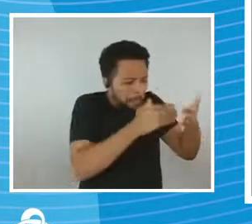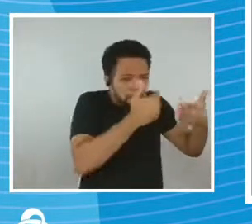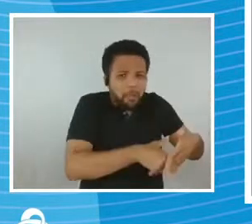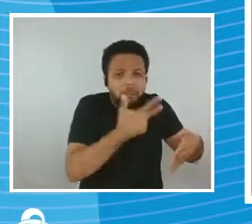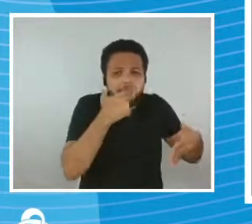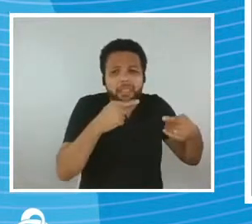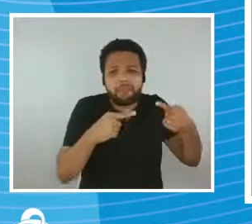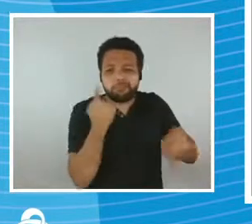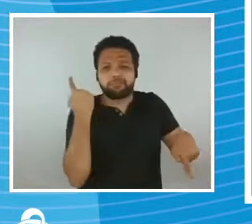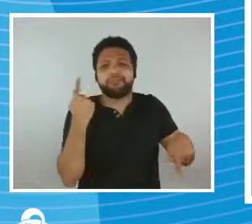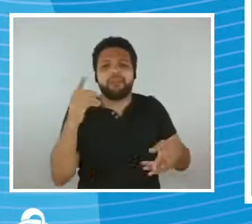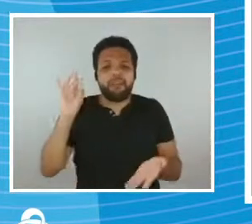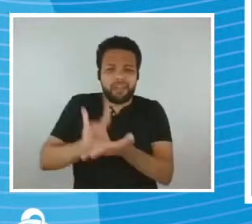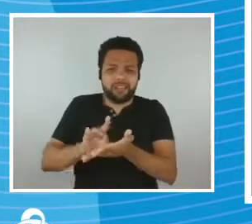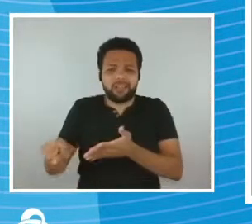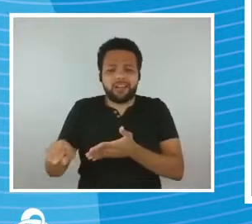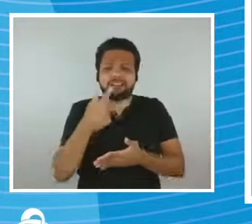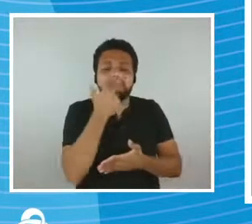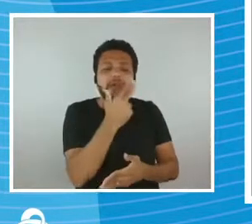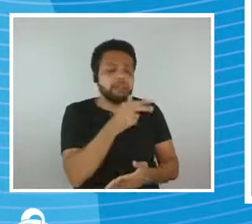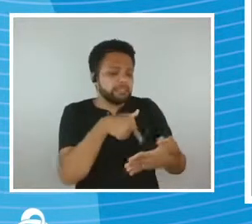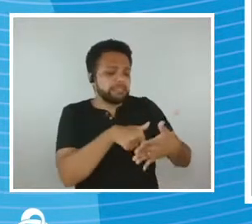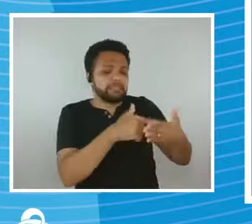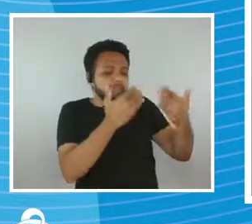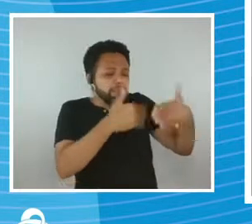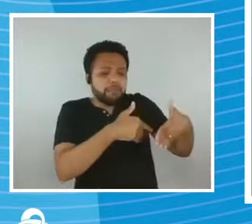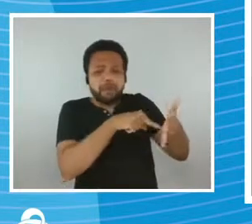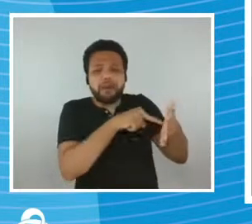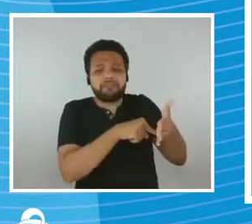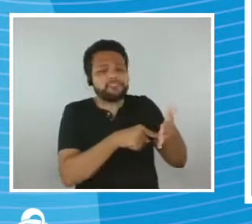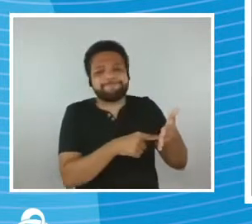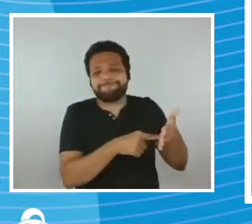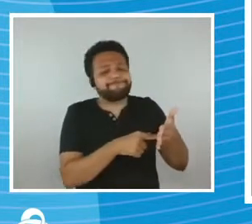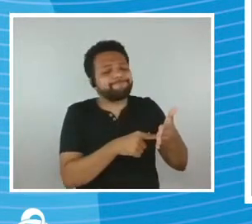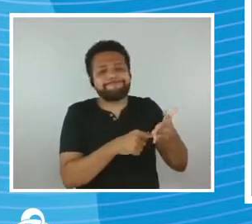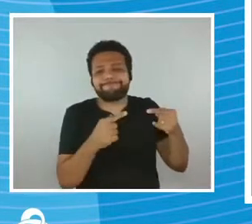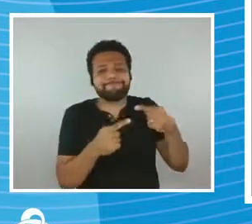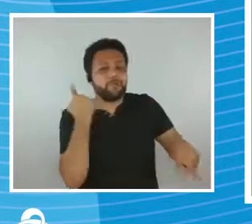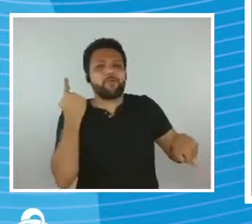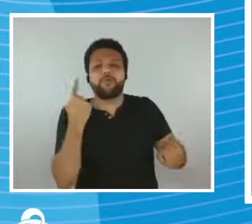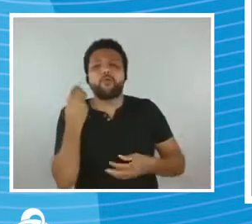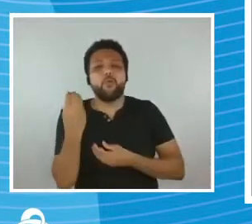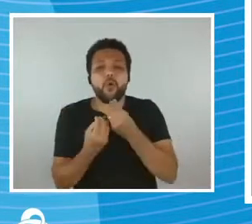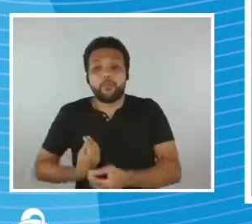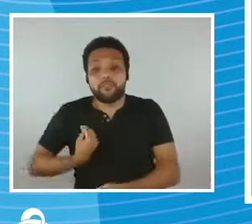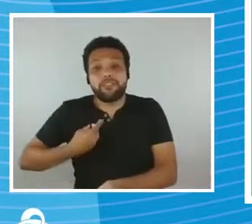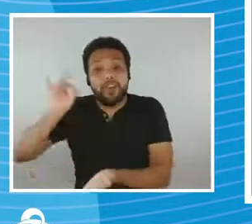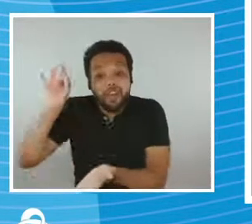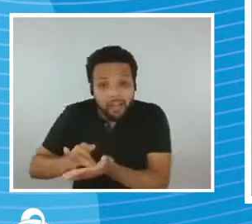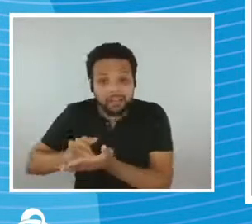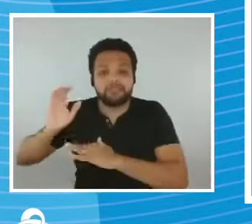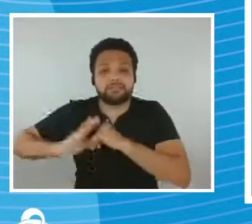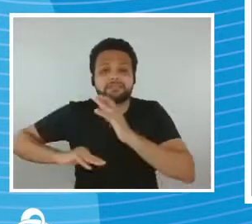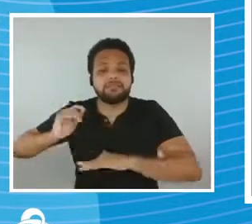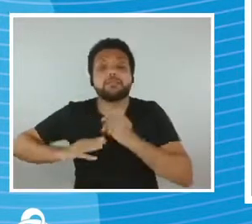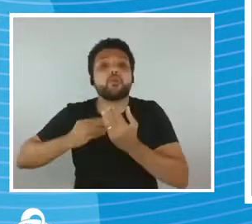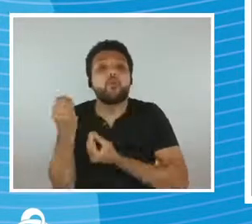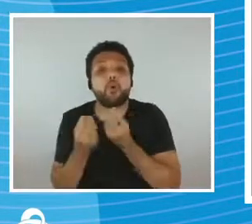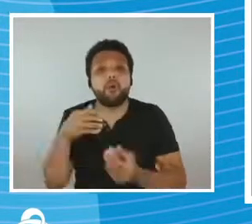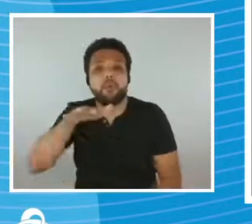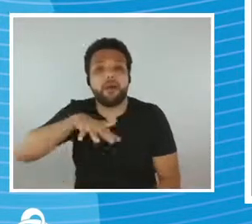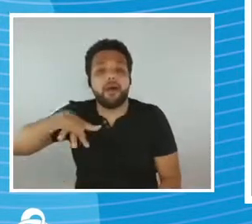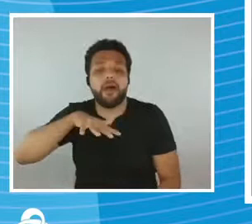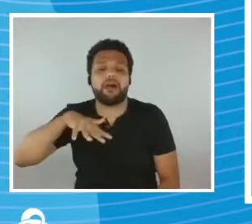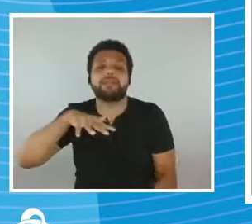está dito no texto, isolados, procedimentos isolados e desconectados, que não traduzem, de fato, o campo, o domínio real